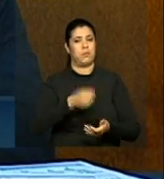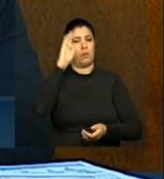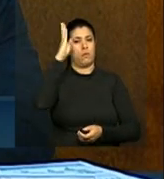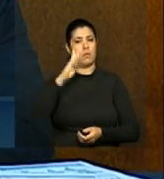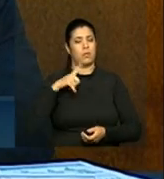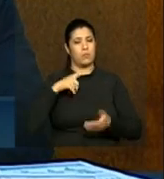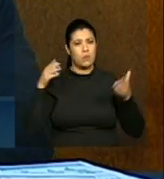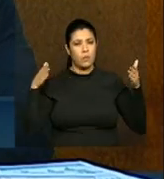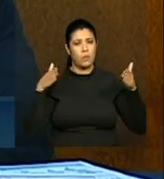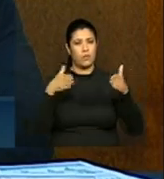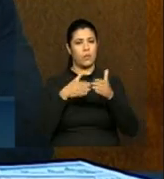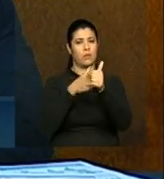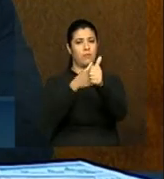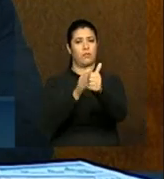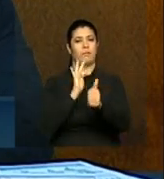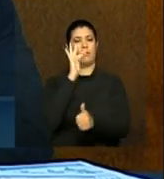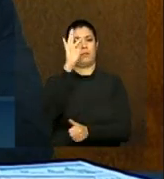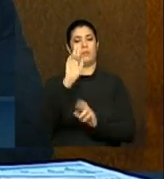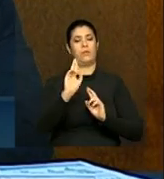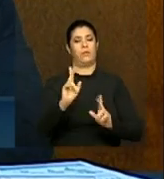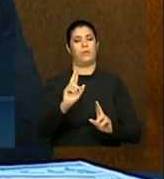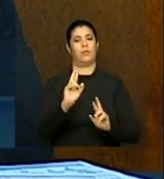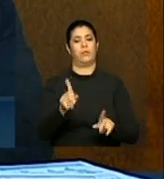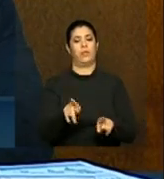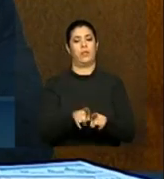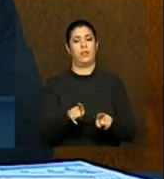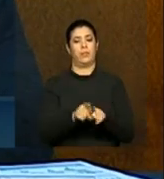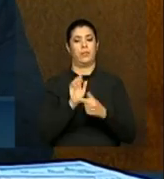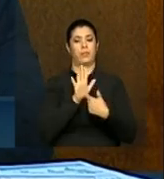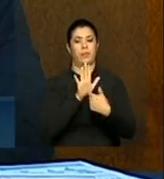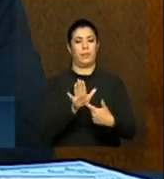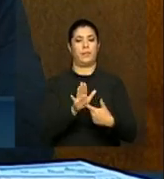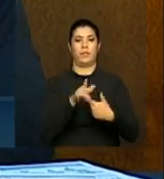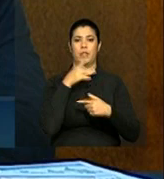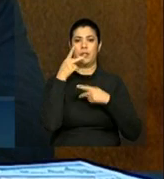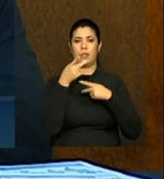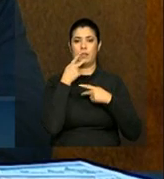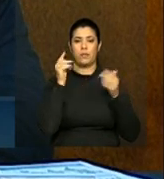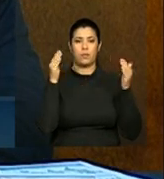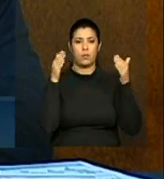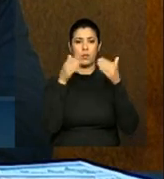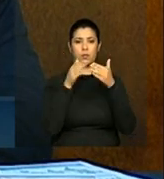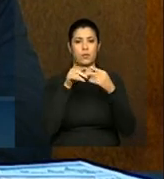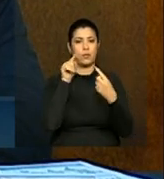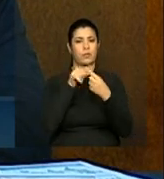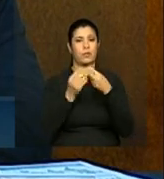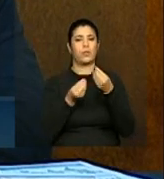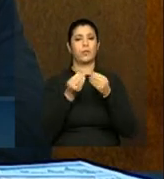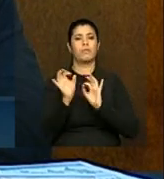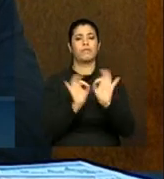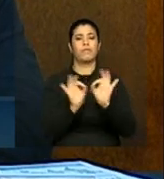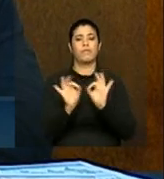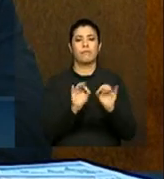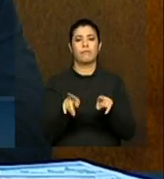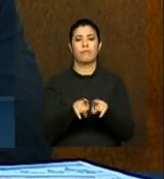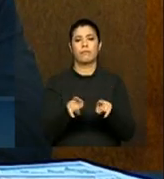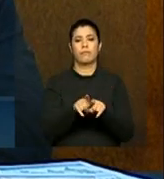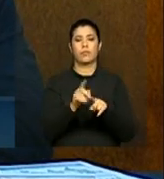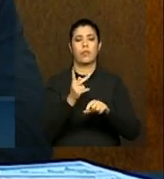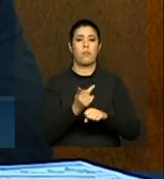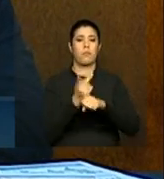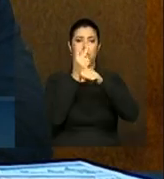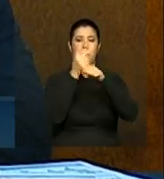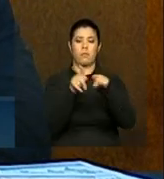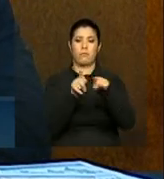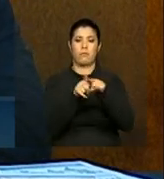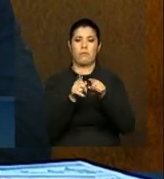direcionamento diferente. Queria também na nessa fala curta, né, por meio da dos prêmios e a dos agradecimentos e